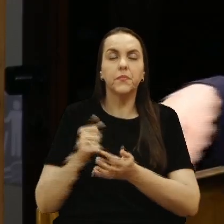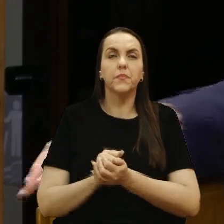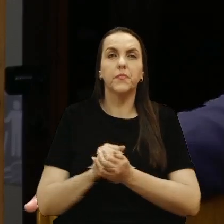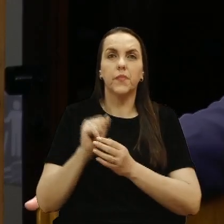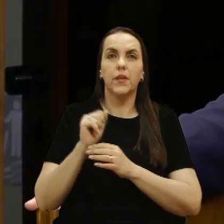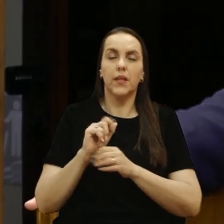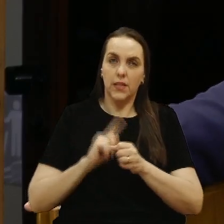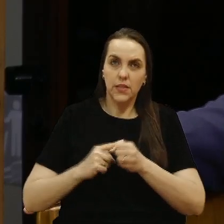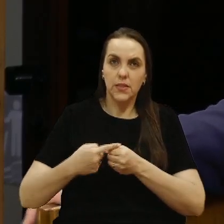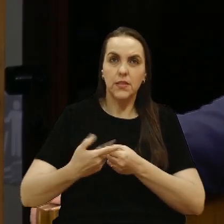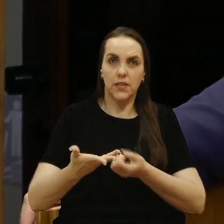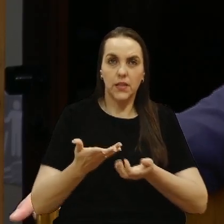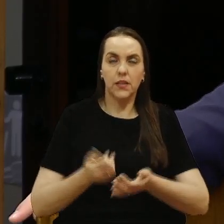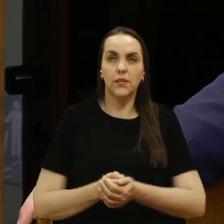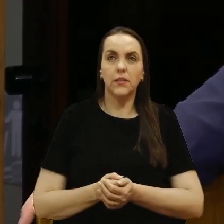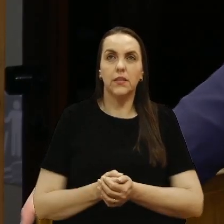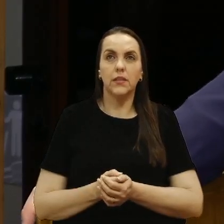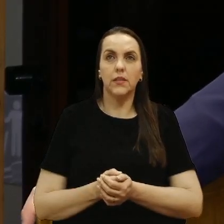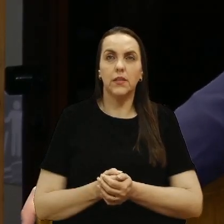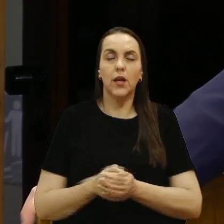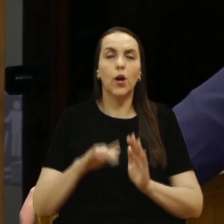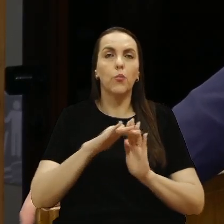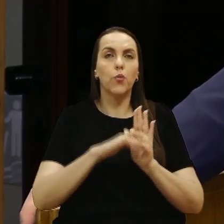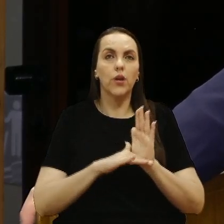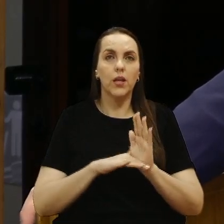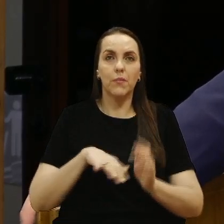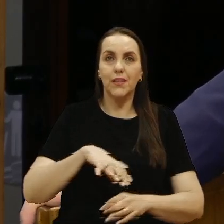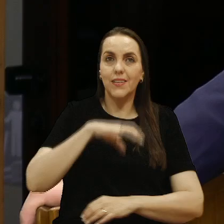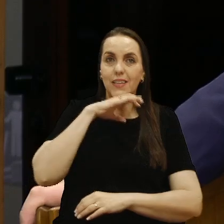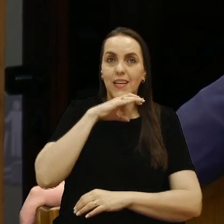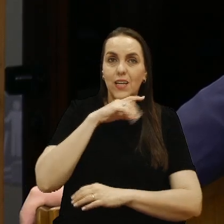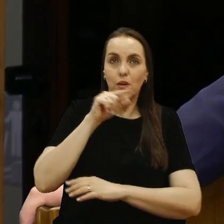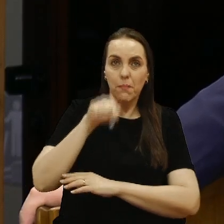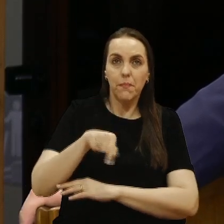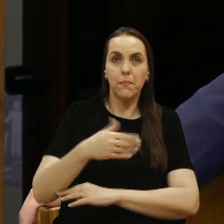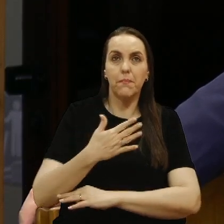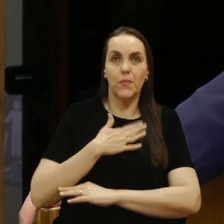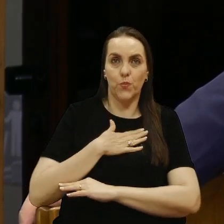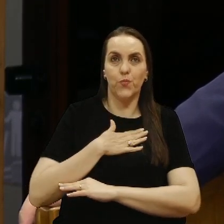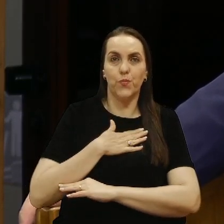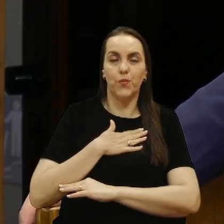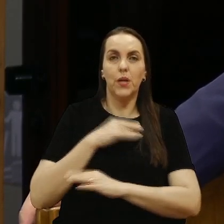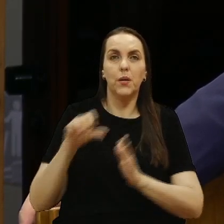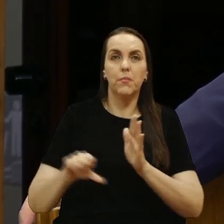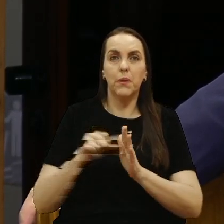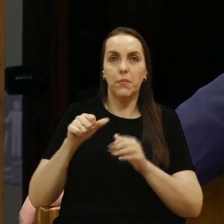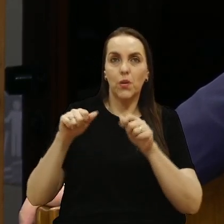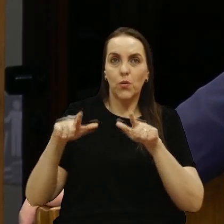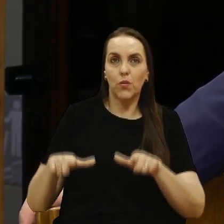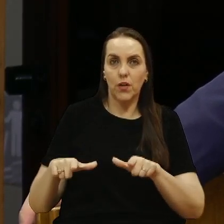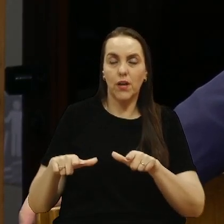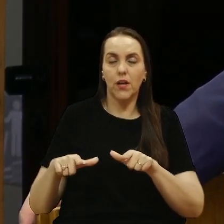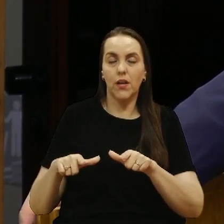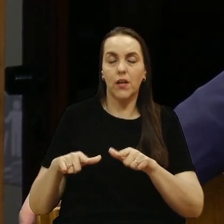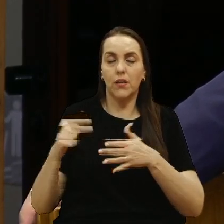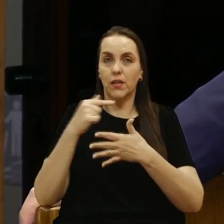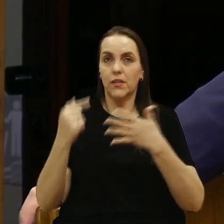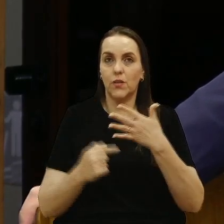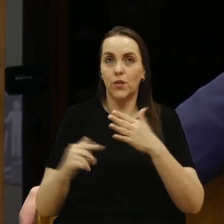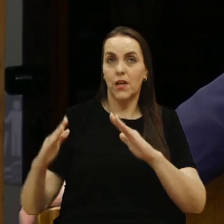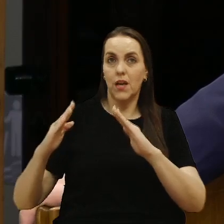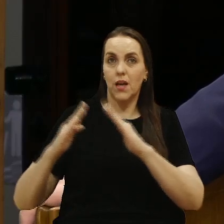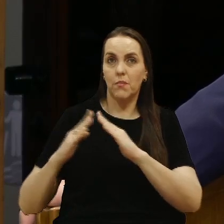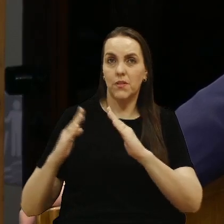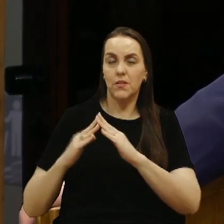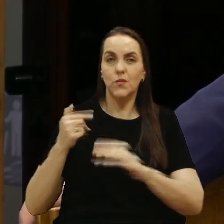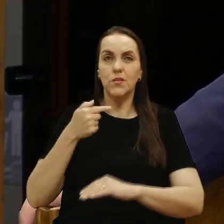destaque especial ao programa Esse Terreno é Meu, né, que foi premiado com o primeiro lugar na categoria Habitação, no 7º Prêmio de